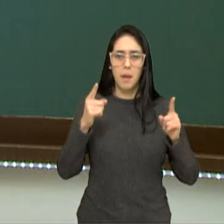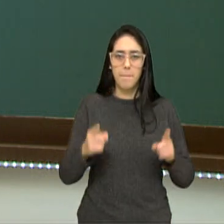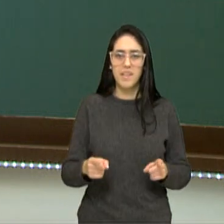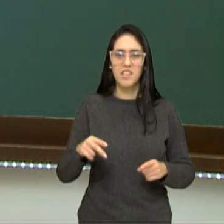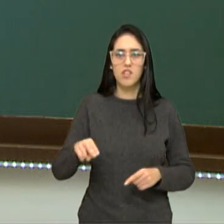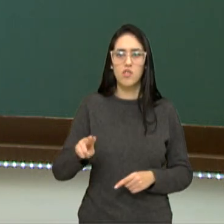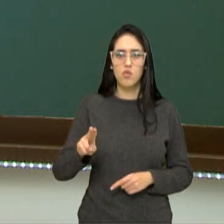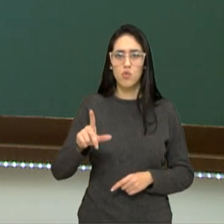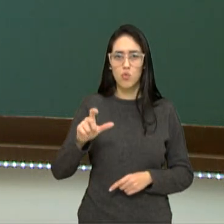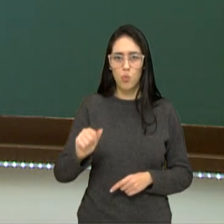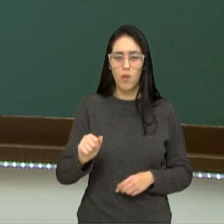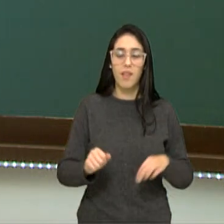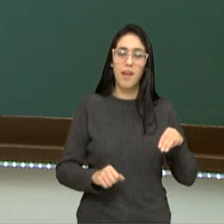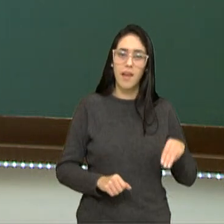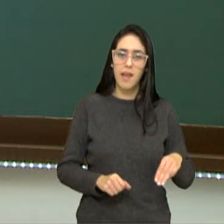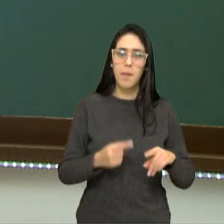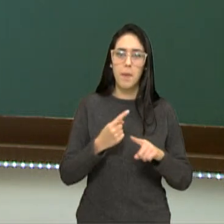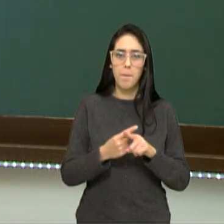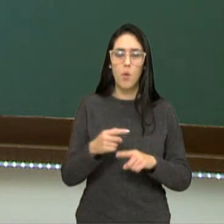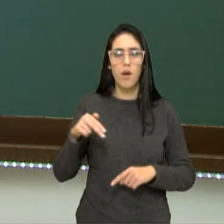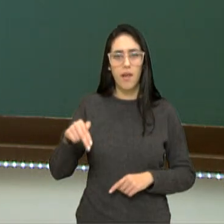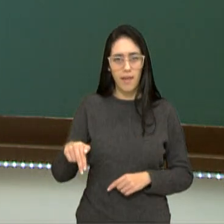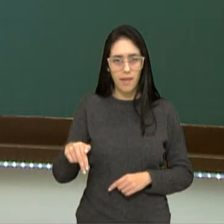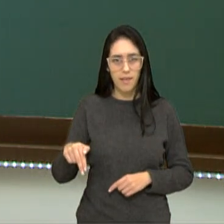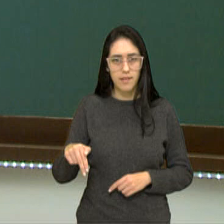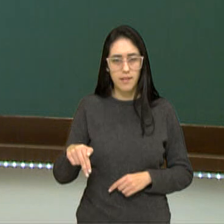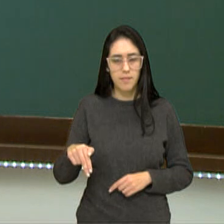tipo M por N por